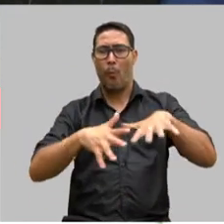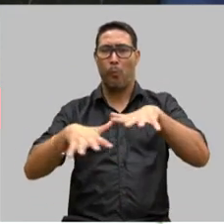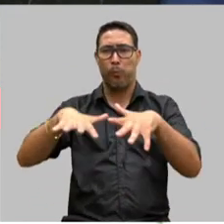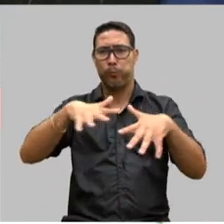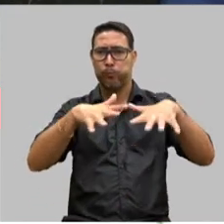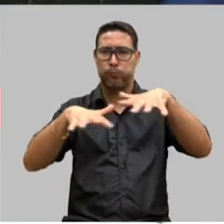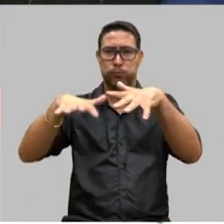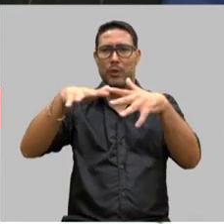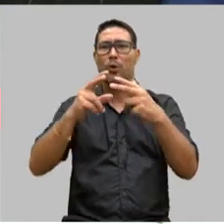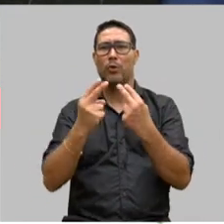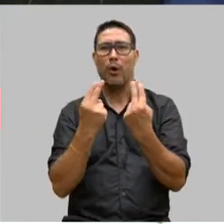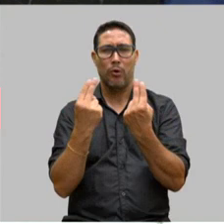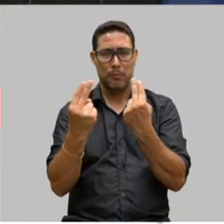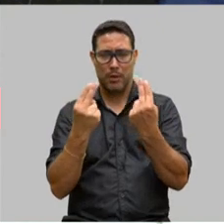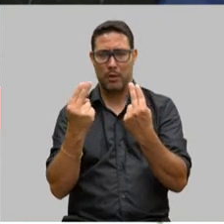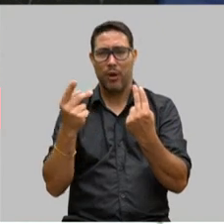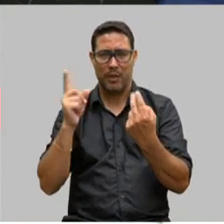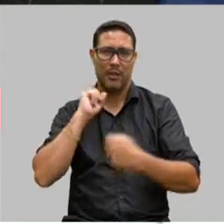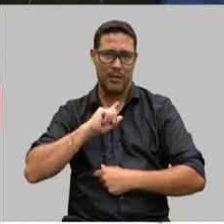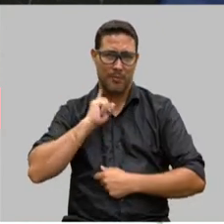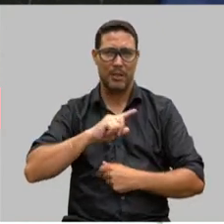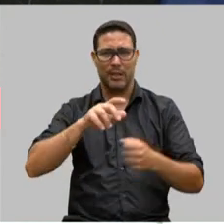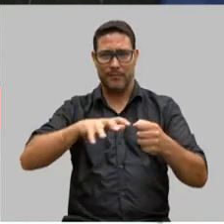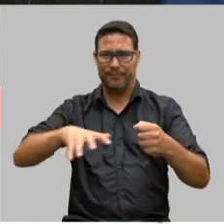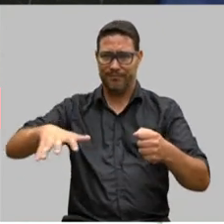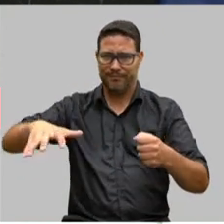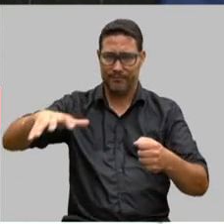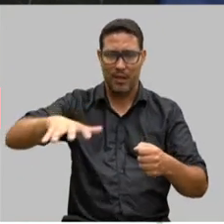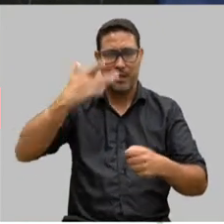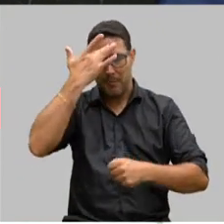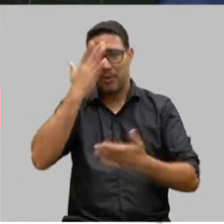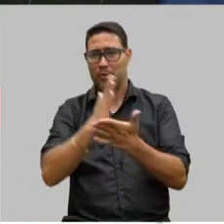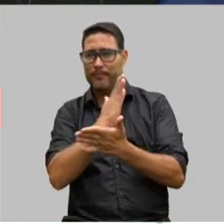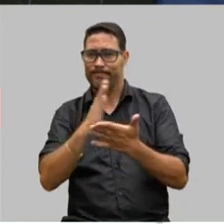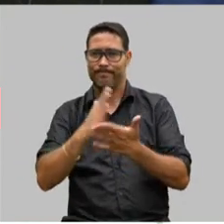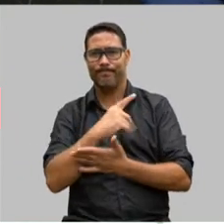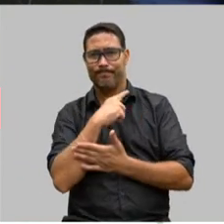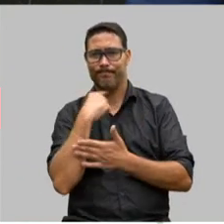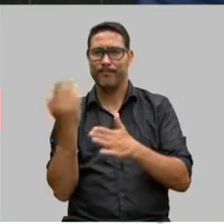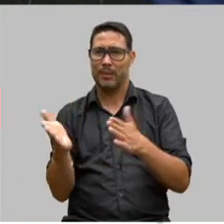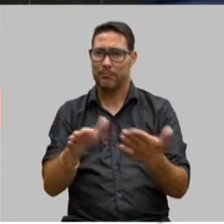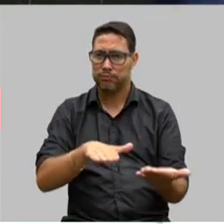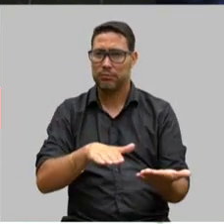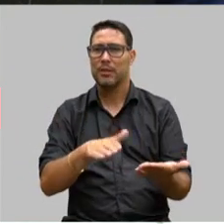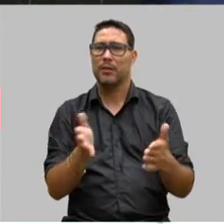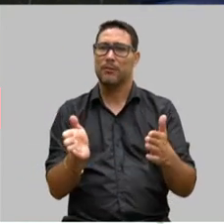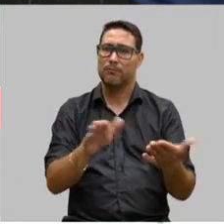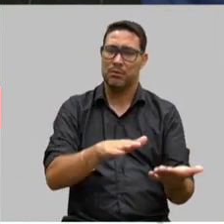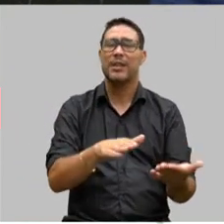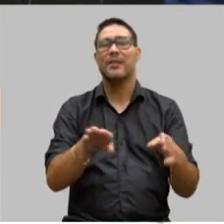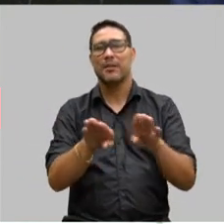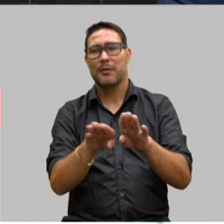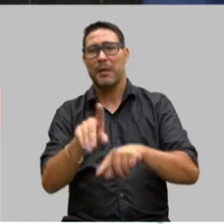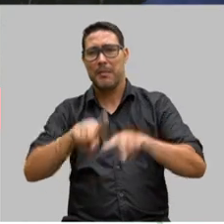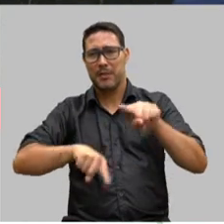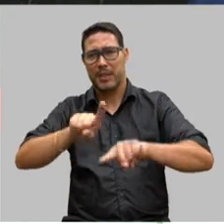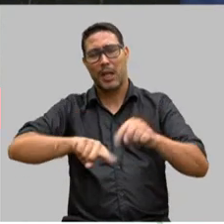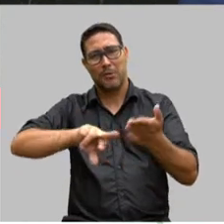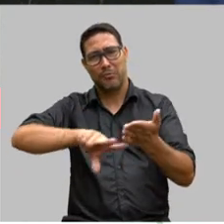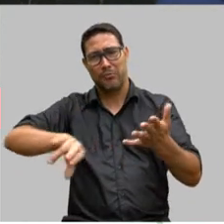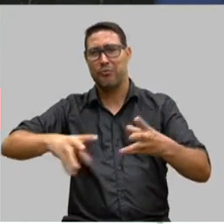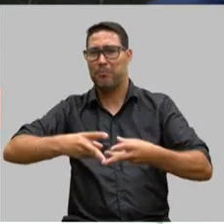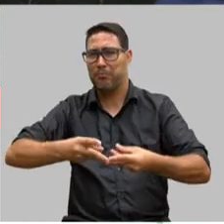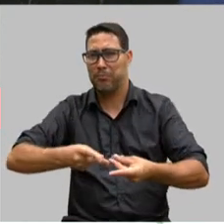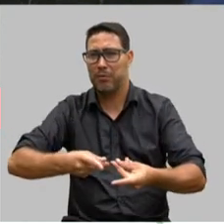nos últimos anos no estado de Minas Gerais, com perdas físicas, em alguns momentos perdas de vida, que precisamos, junto com os municípios, numa